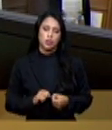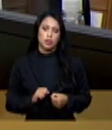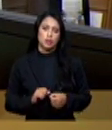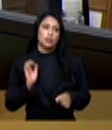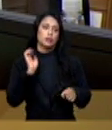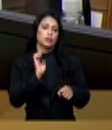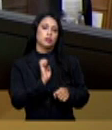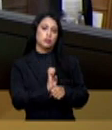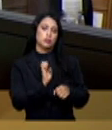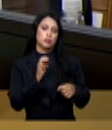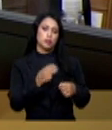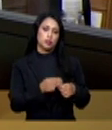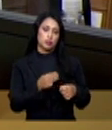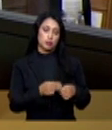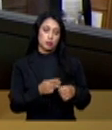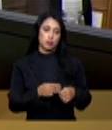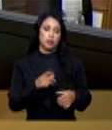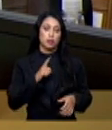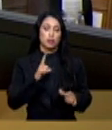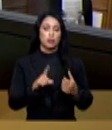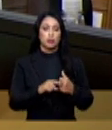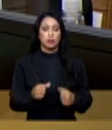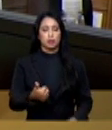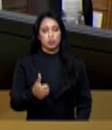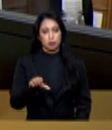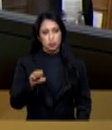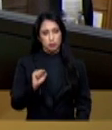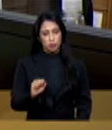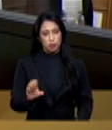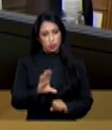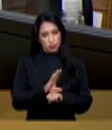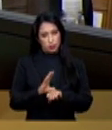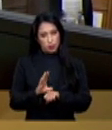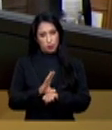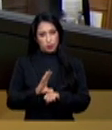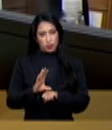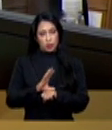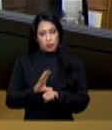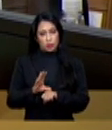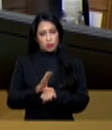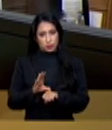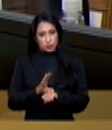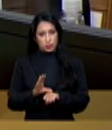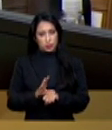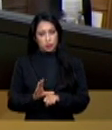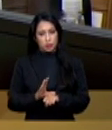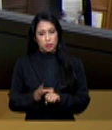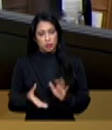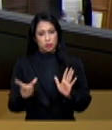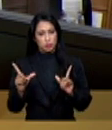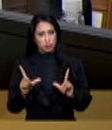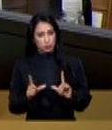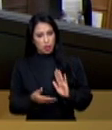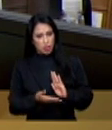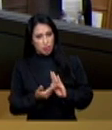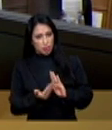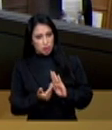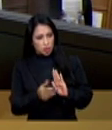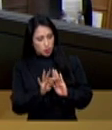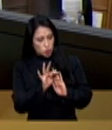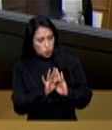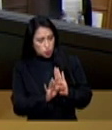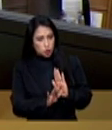ausente subnacionais Está no artigo 18 da Constituição é dedutível portanto do